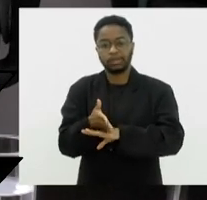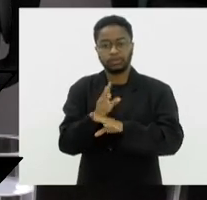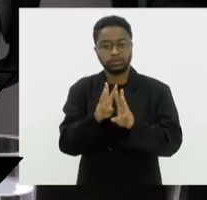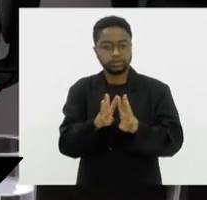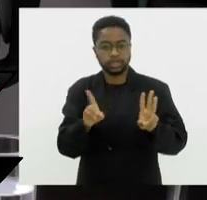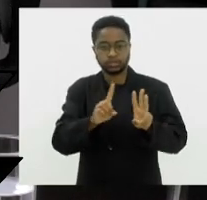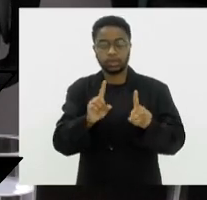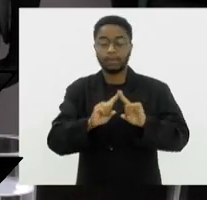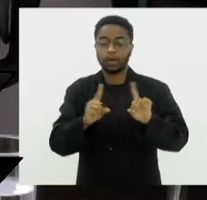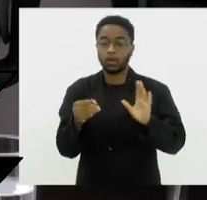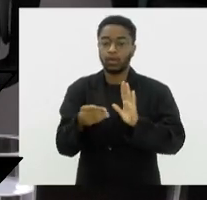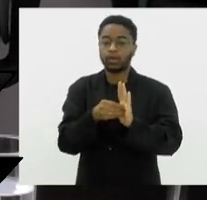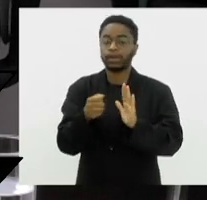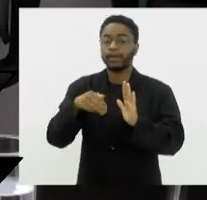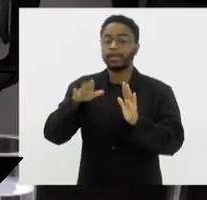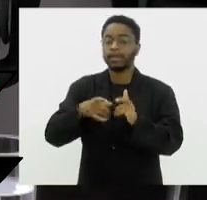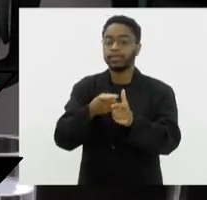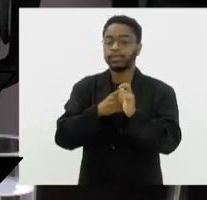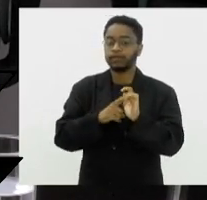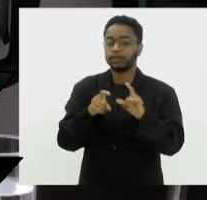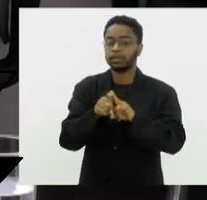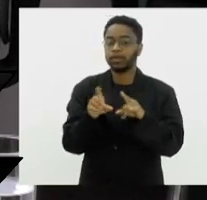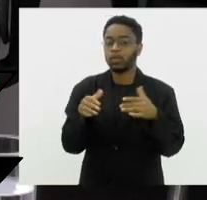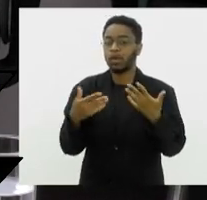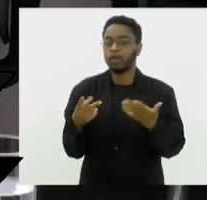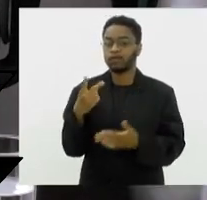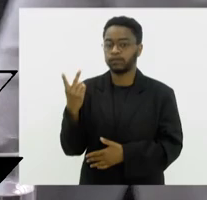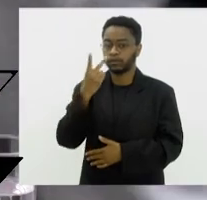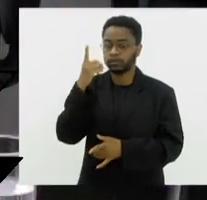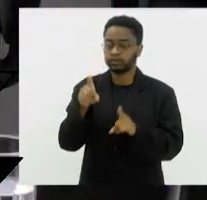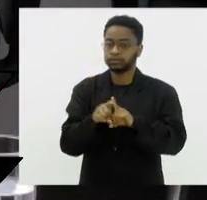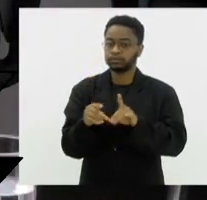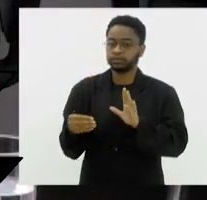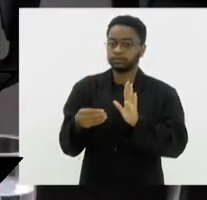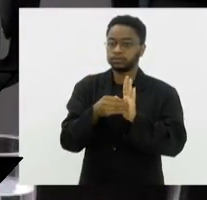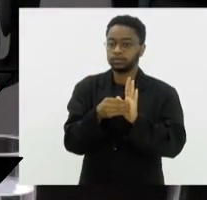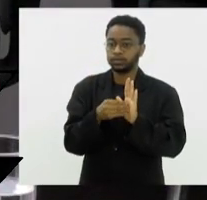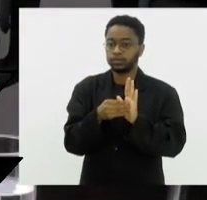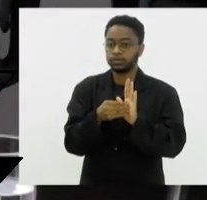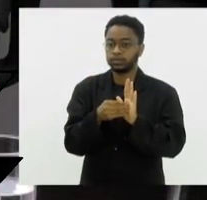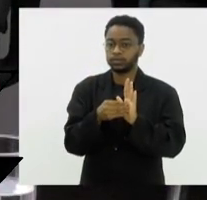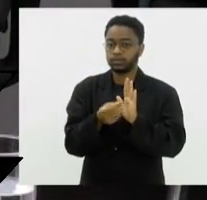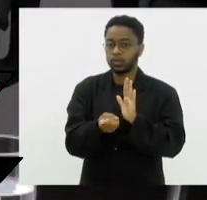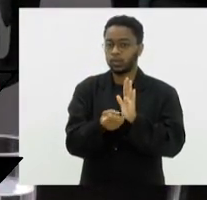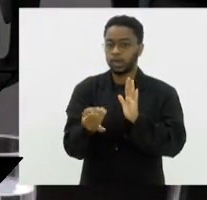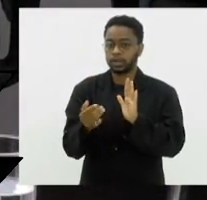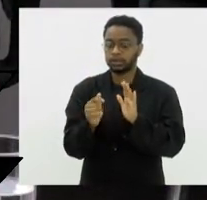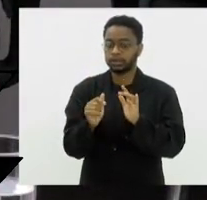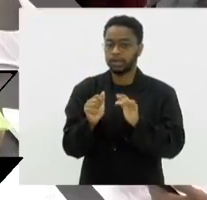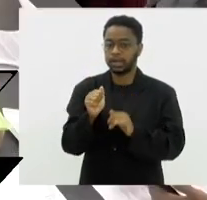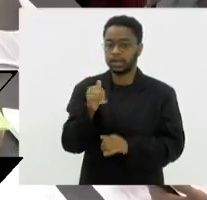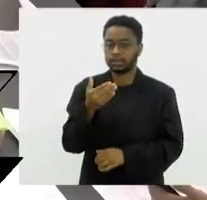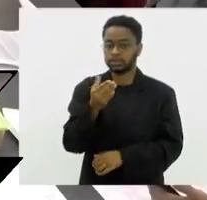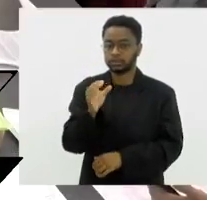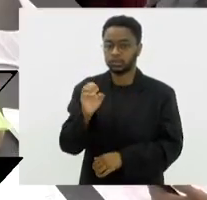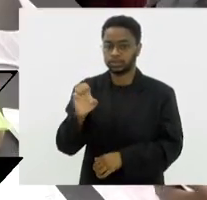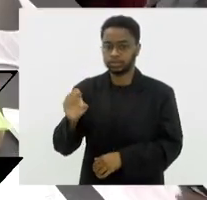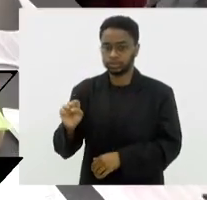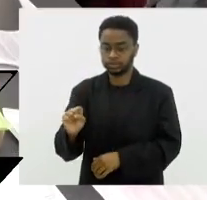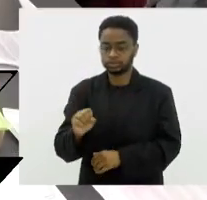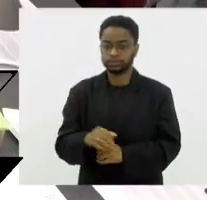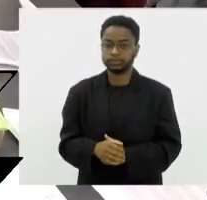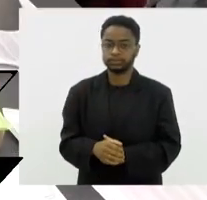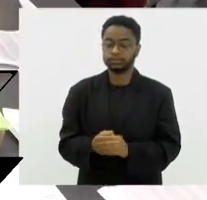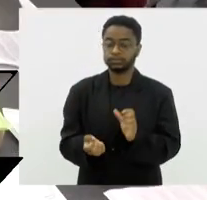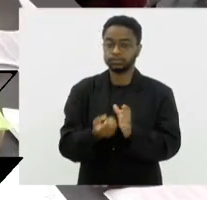devedor e dá o valor. Eu acho que ainda dá o número de... Deputado Mink, não, os autores são deputado